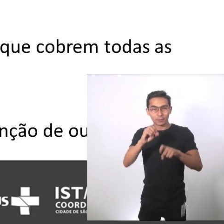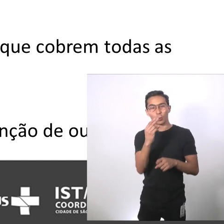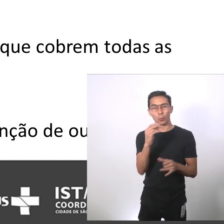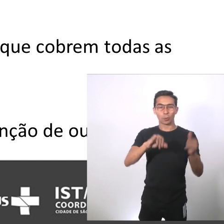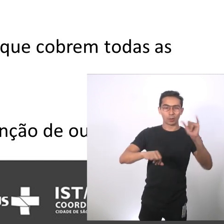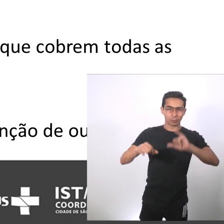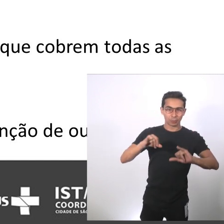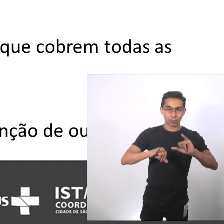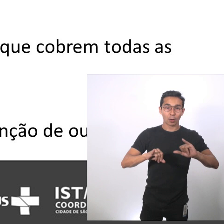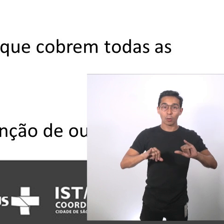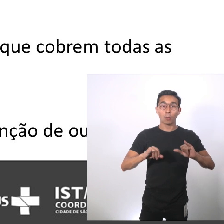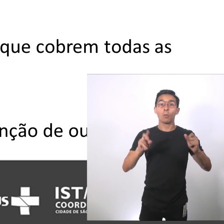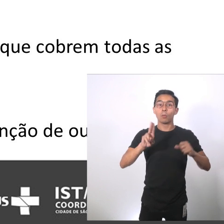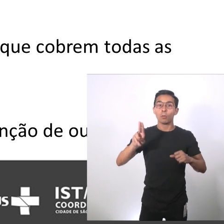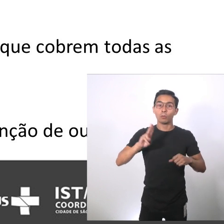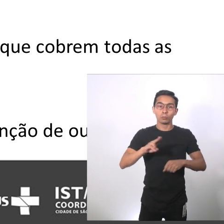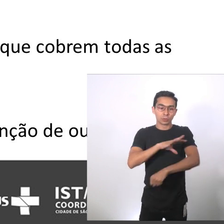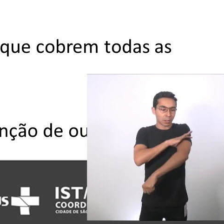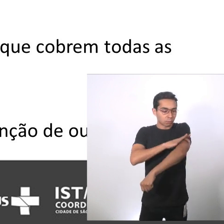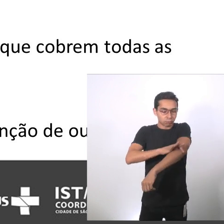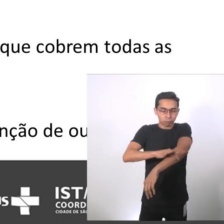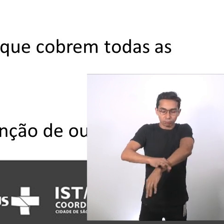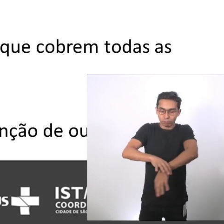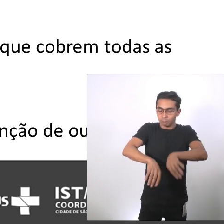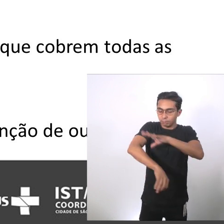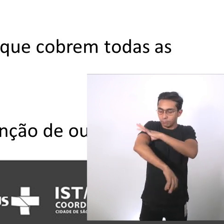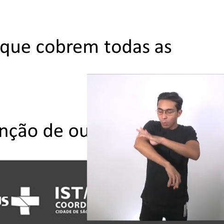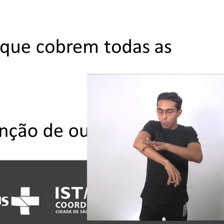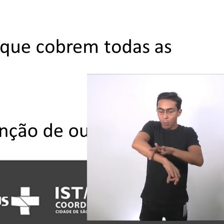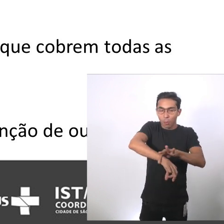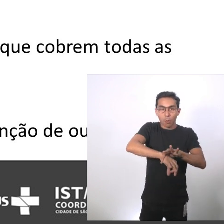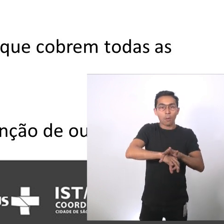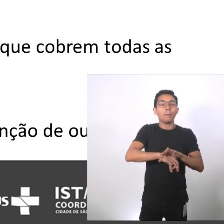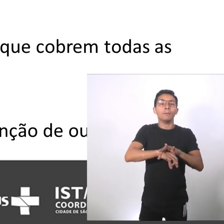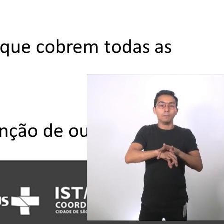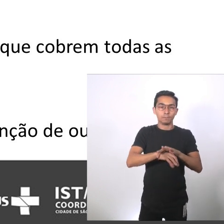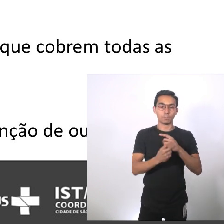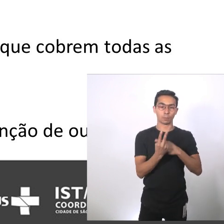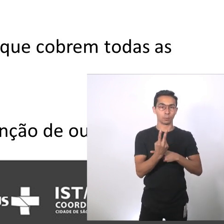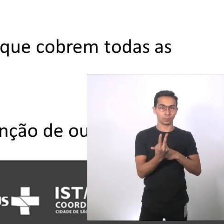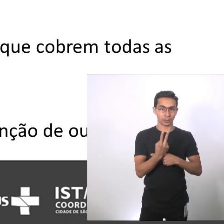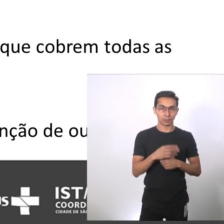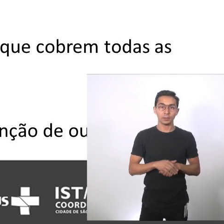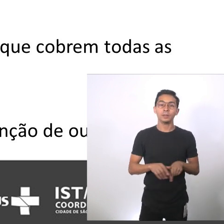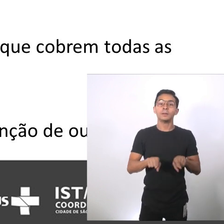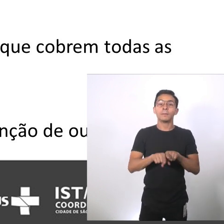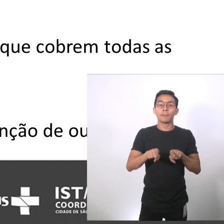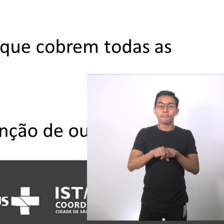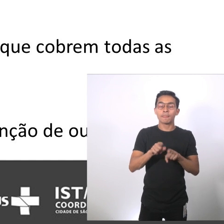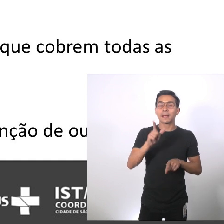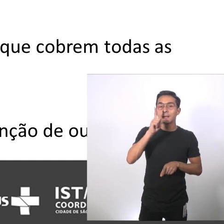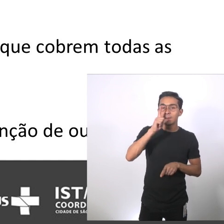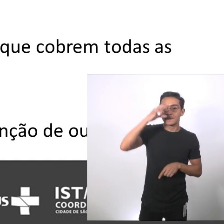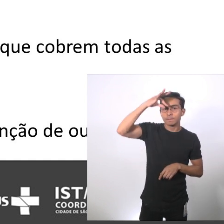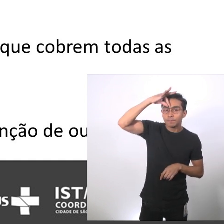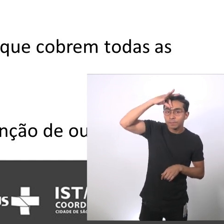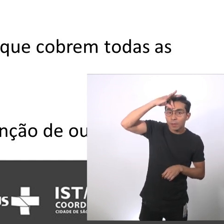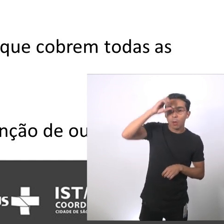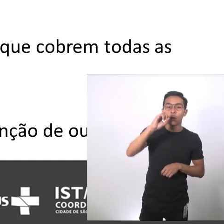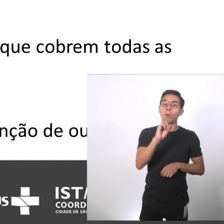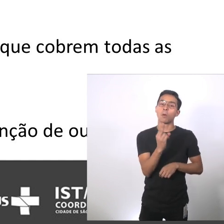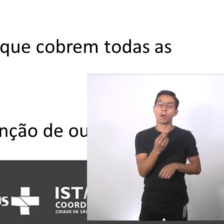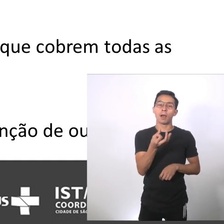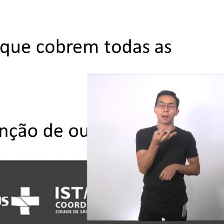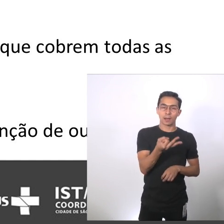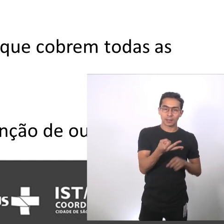cubram todas as lesões. Lesão genital e anal, cuidado com higiene, e lembrar que o preservativo